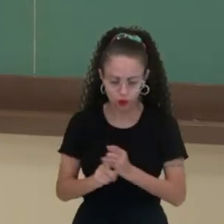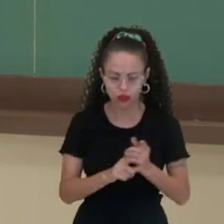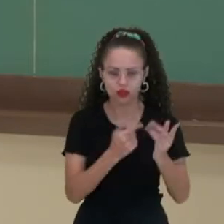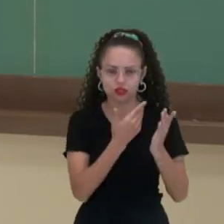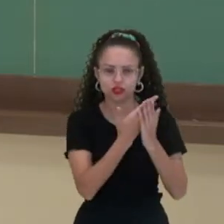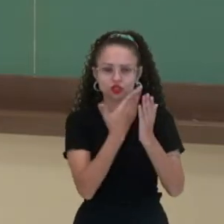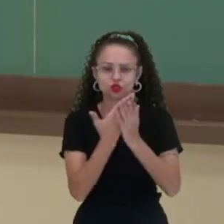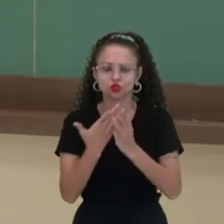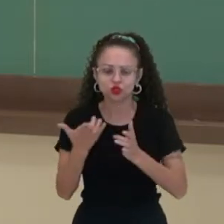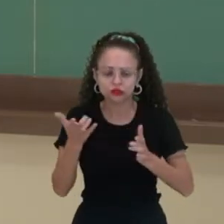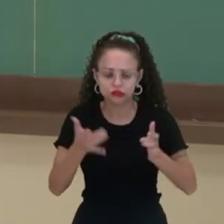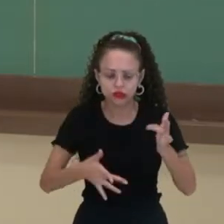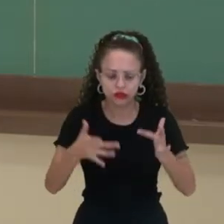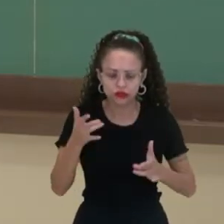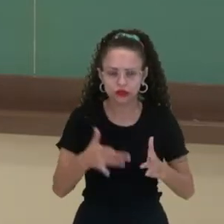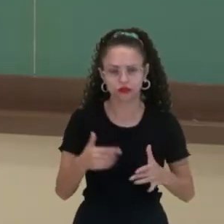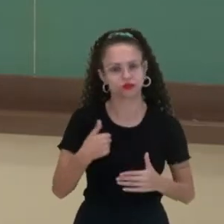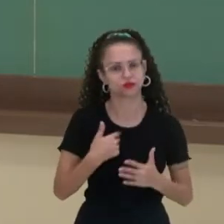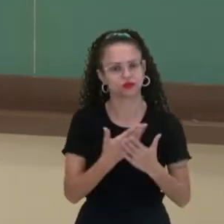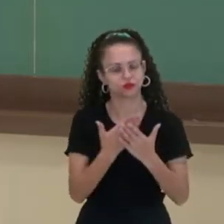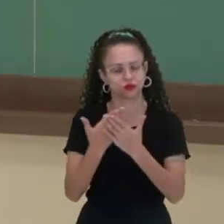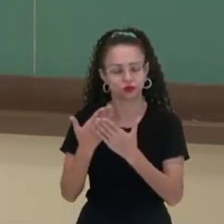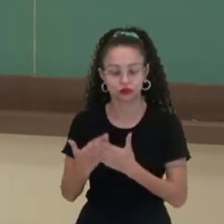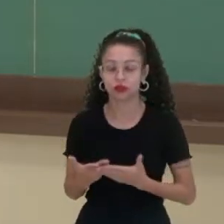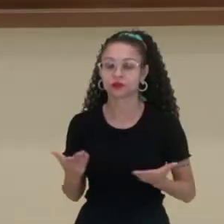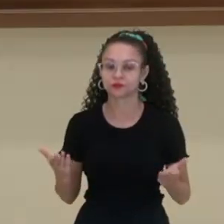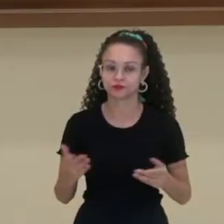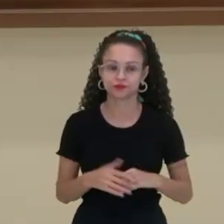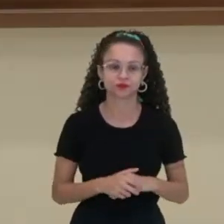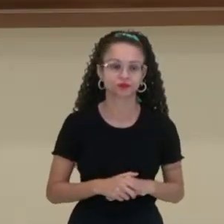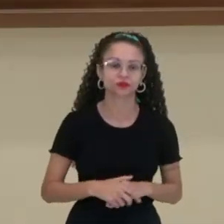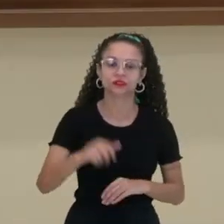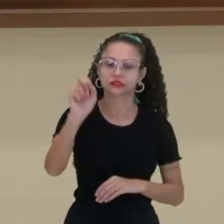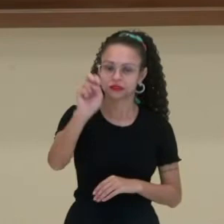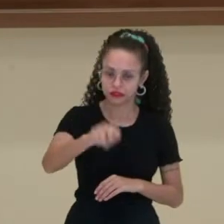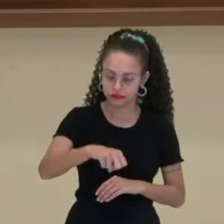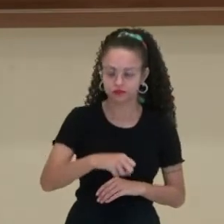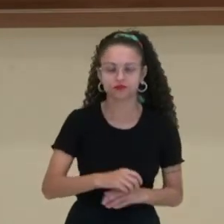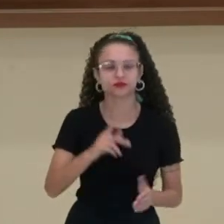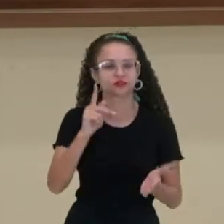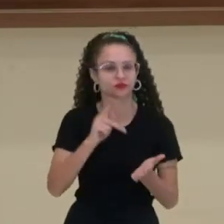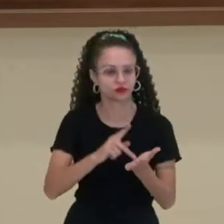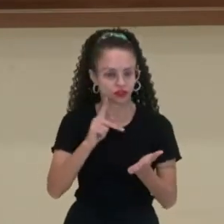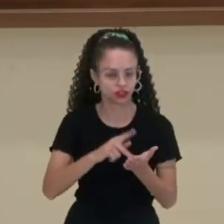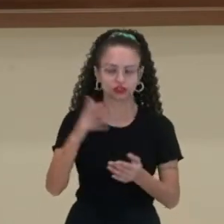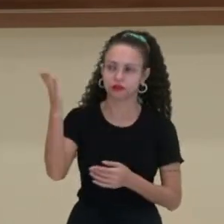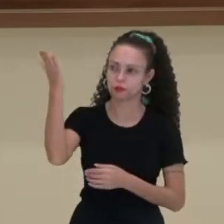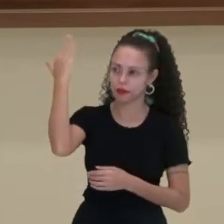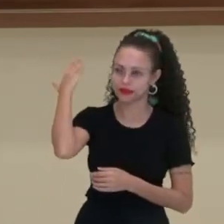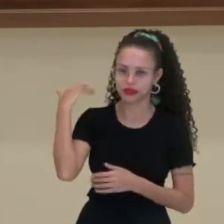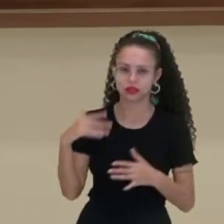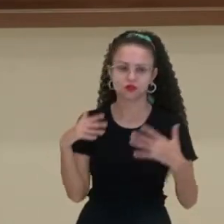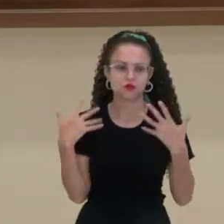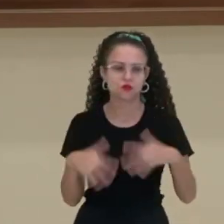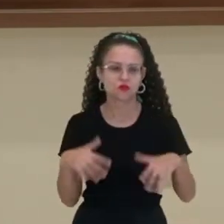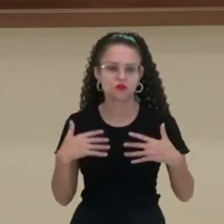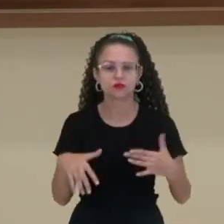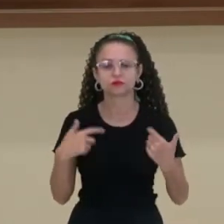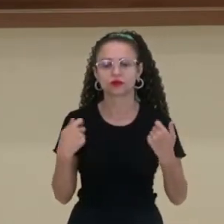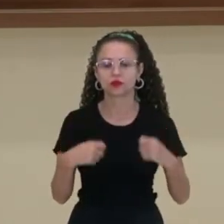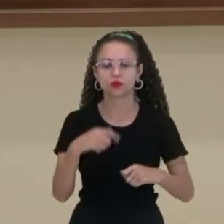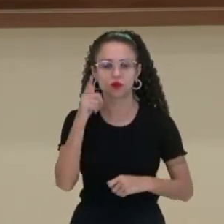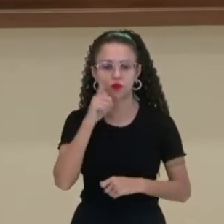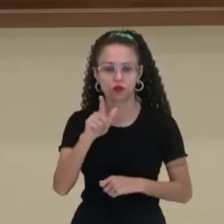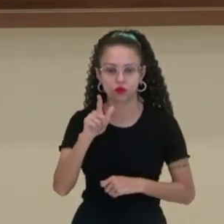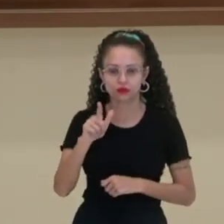os vestígios que eu estava estudando na época. Sim, é verdade que o passado é enorme. Para a gente conseguir entrar